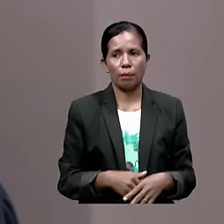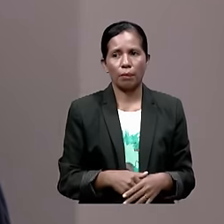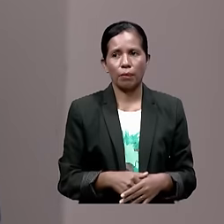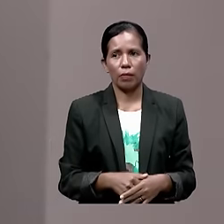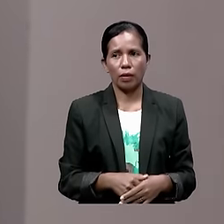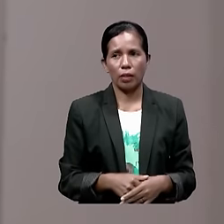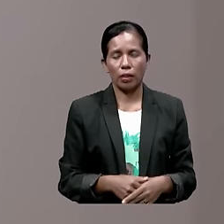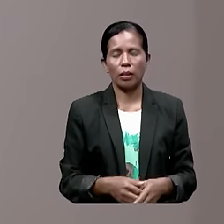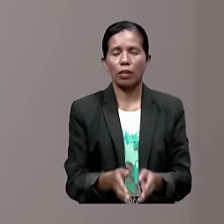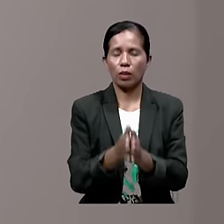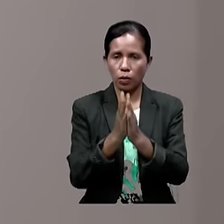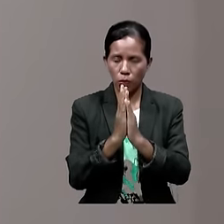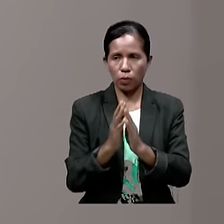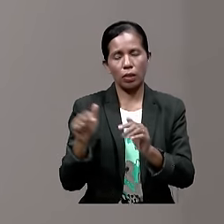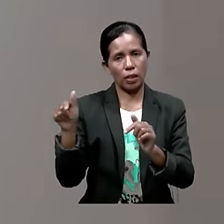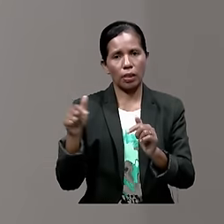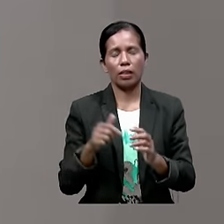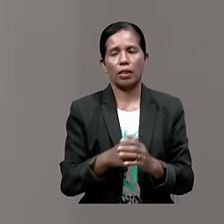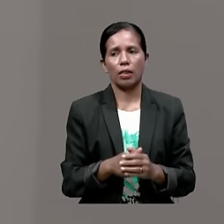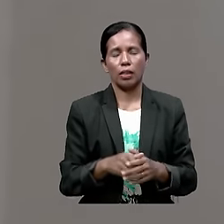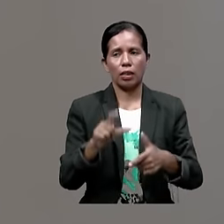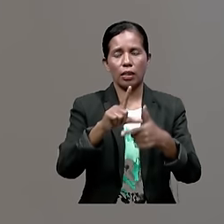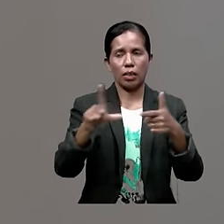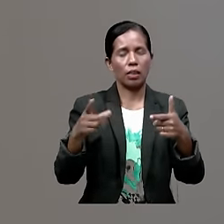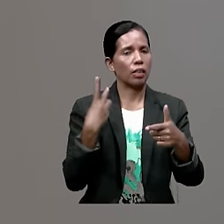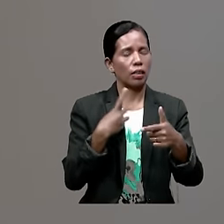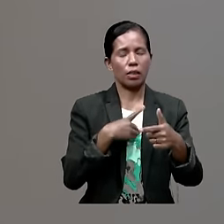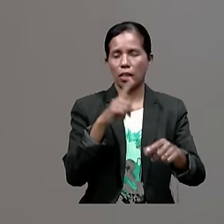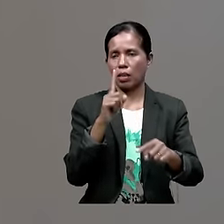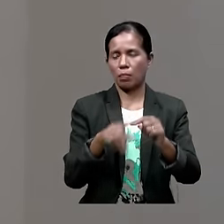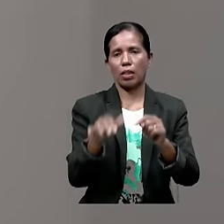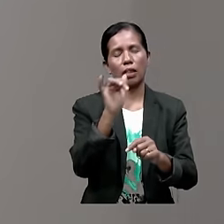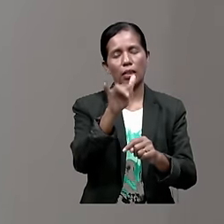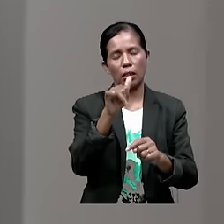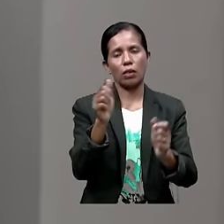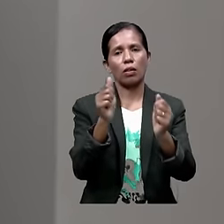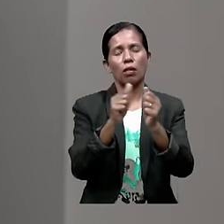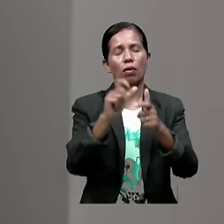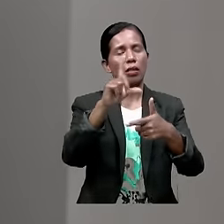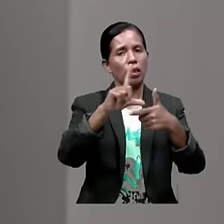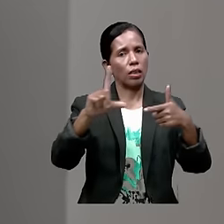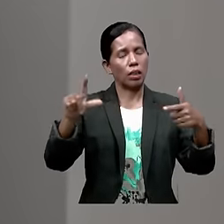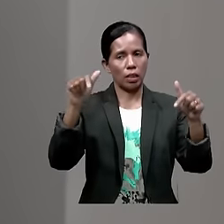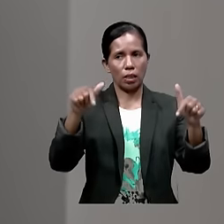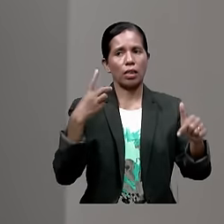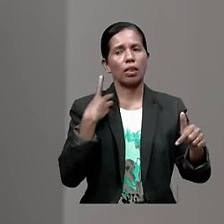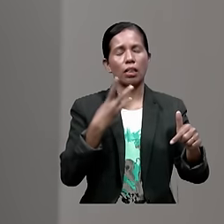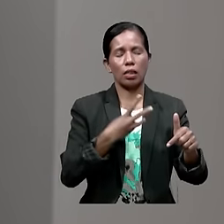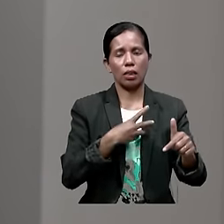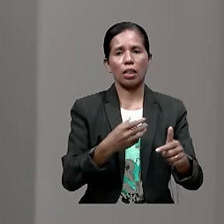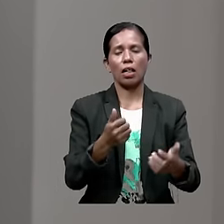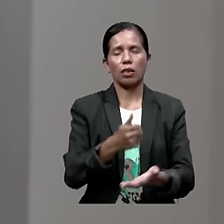se reúso ainda nem com certeza ita lá concorda com linha ainda nem ita defende que